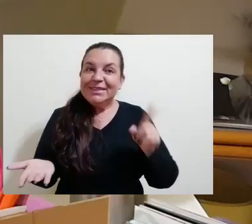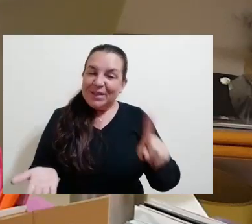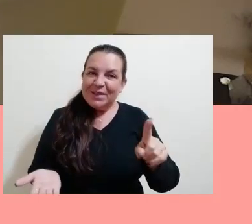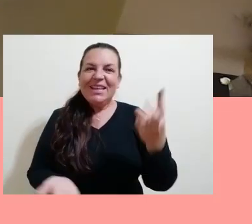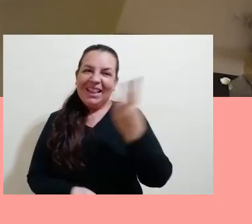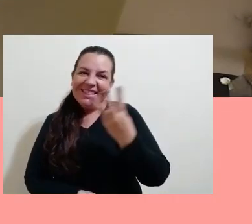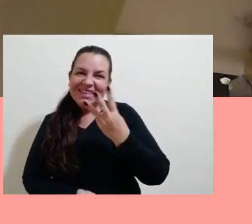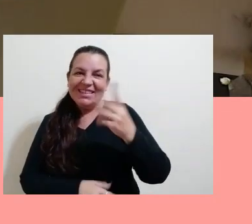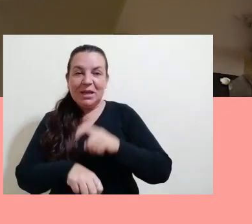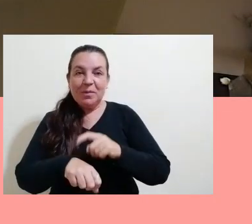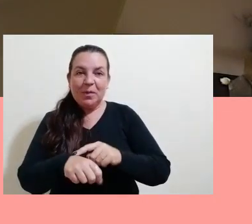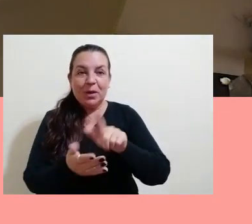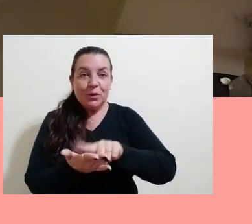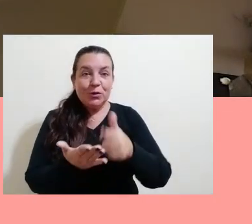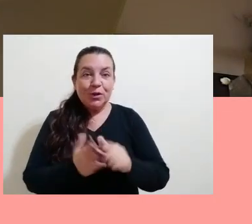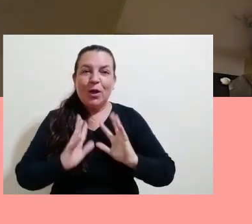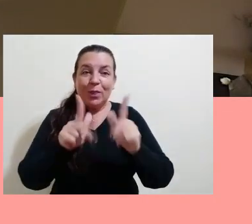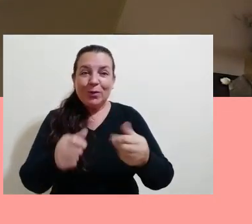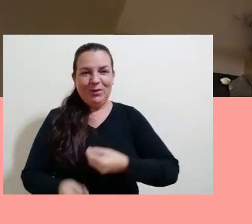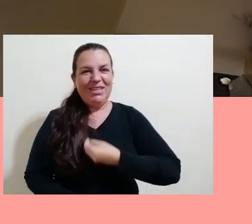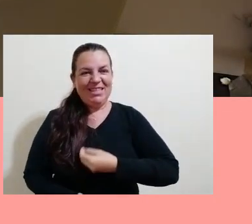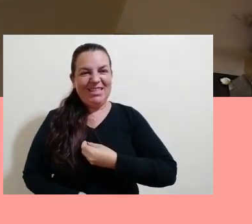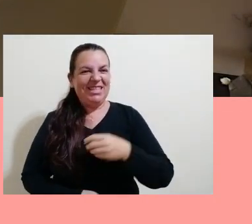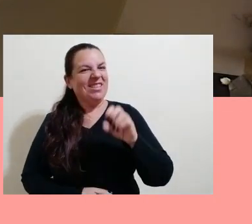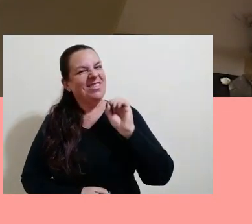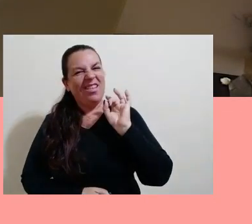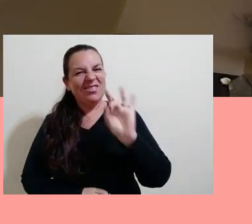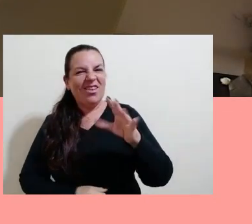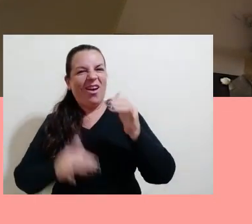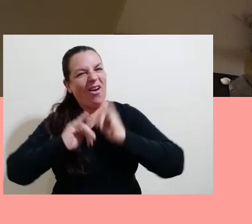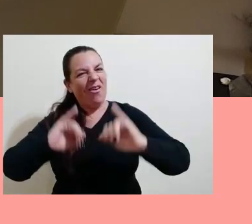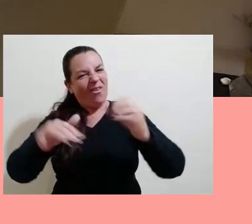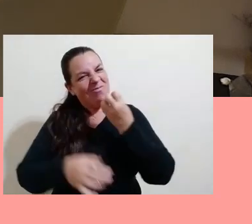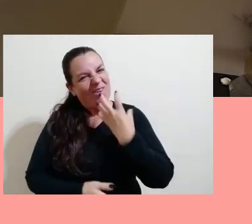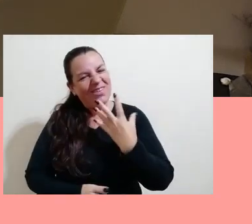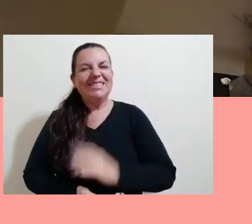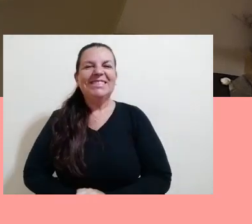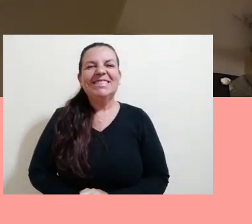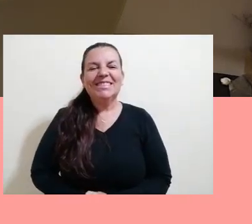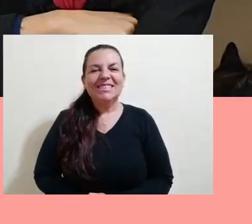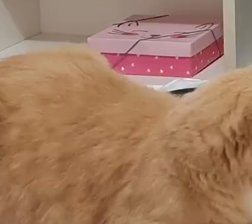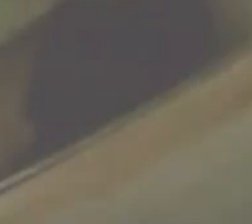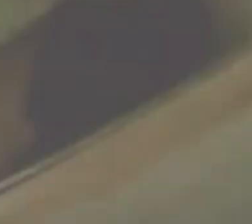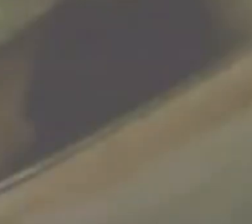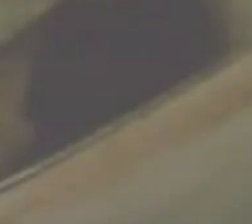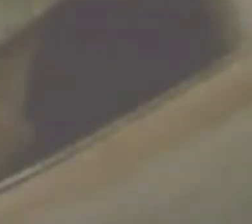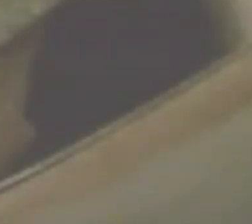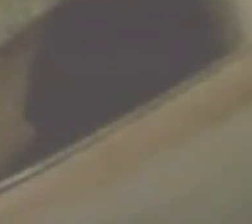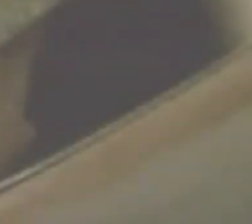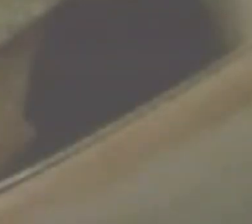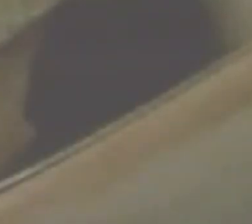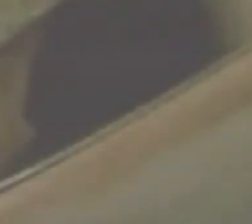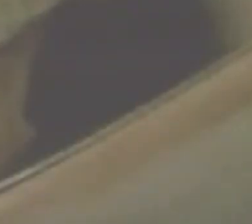e ora ora se não é a terceira edição do jornal tudo já existe o seu já não só de boas notícias e